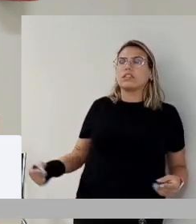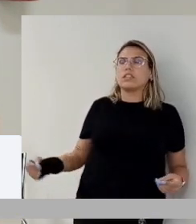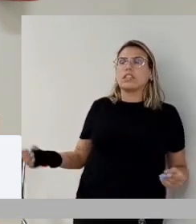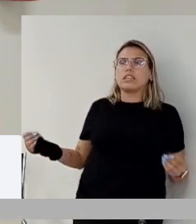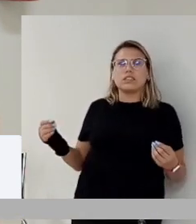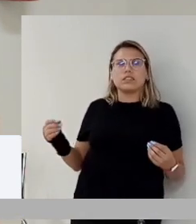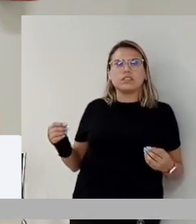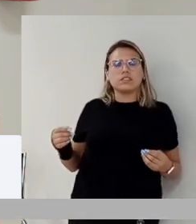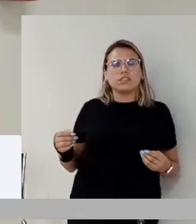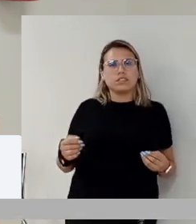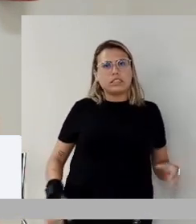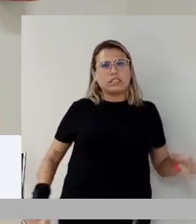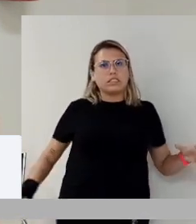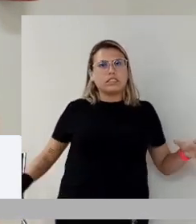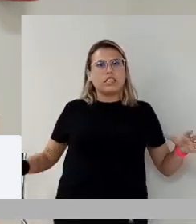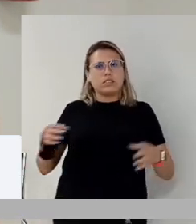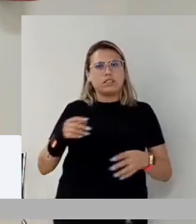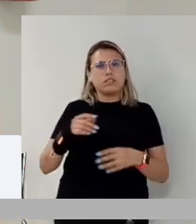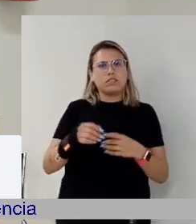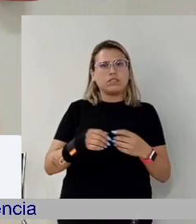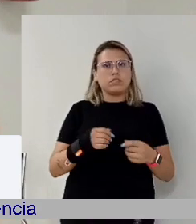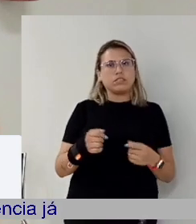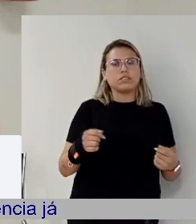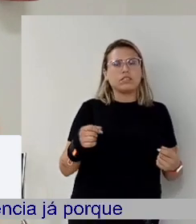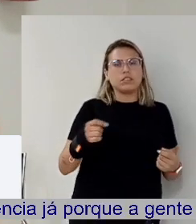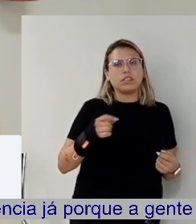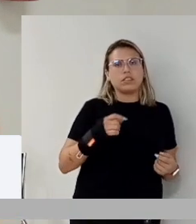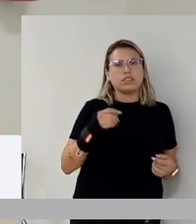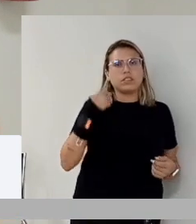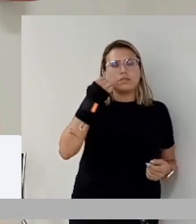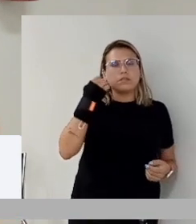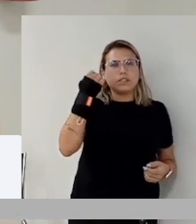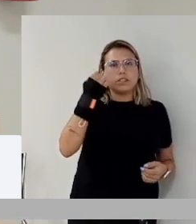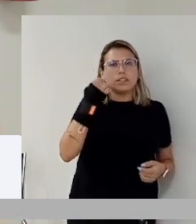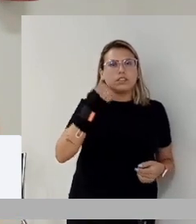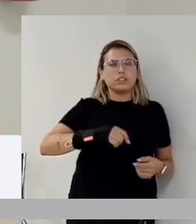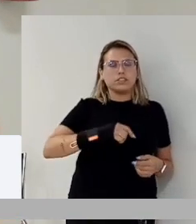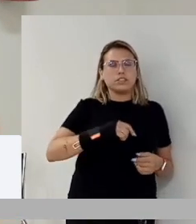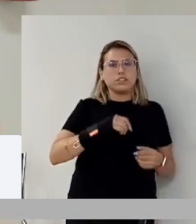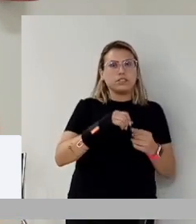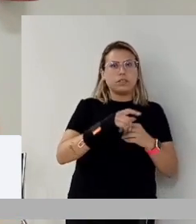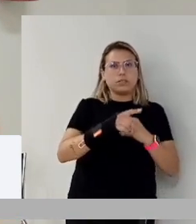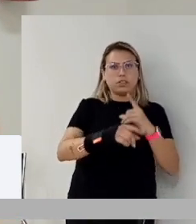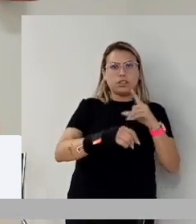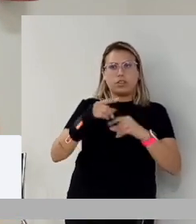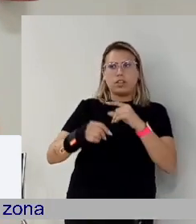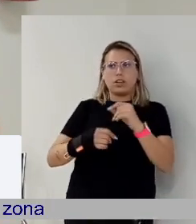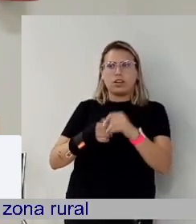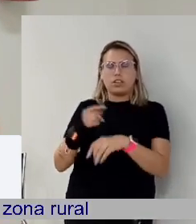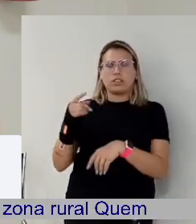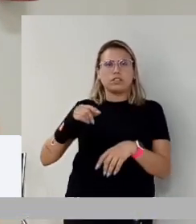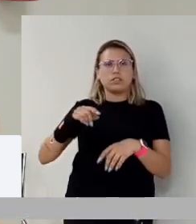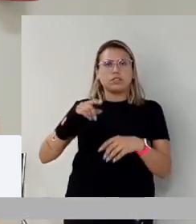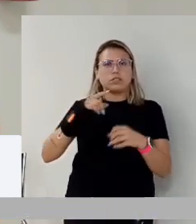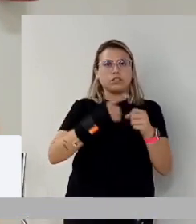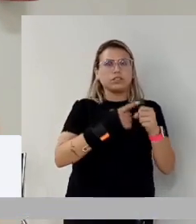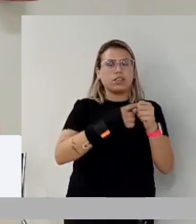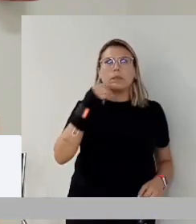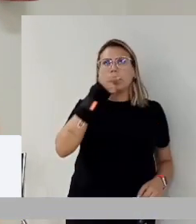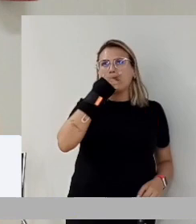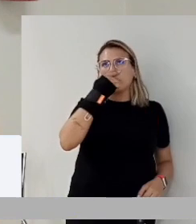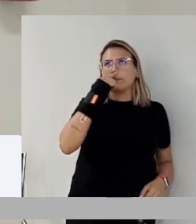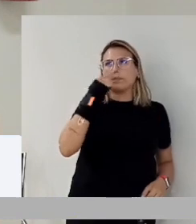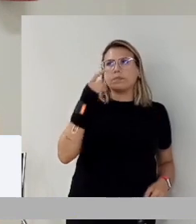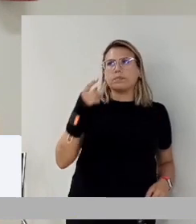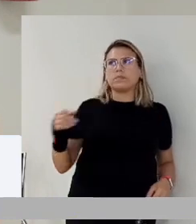sacão branco eu tenho experiência já porque a gente fez a coleta nas escolas do interior na zona rural quem faz Era eu você chega com